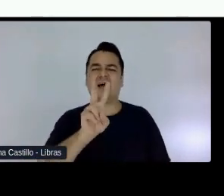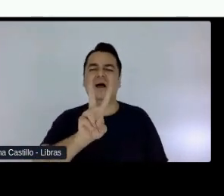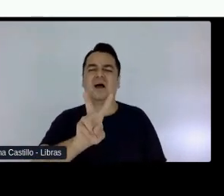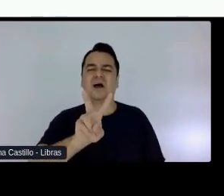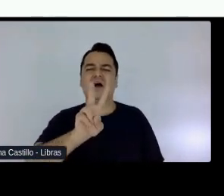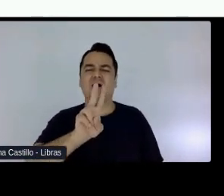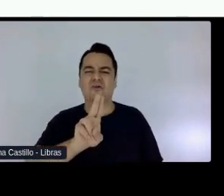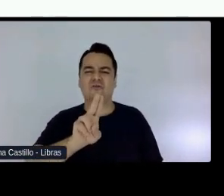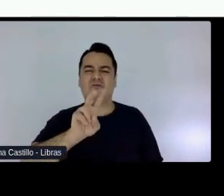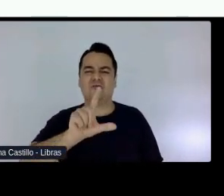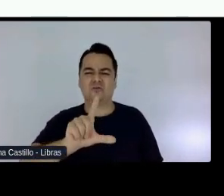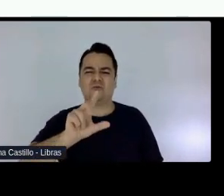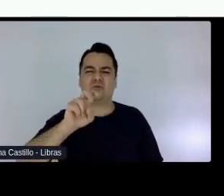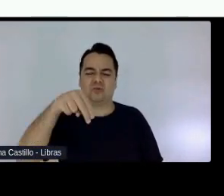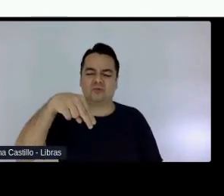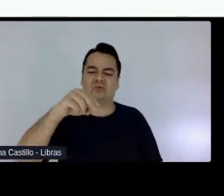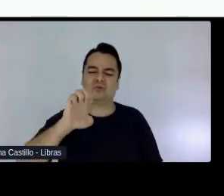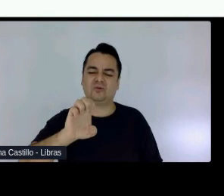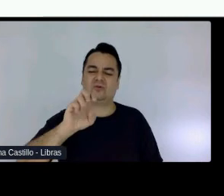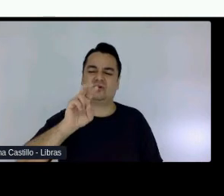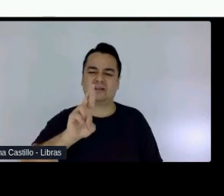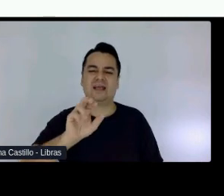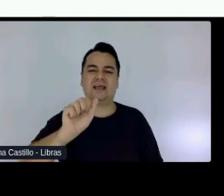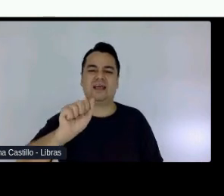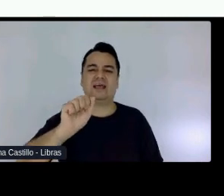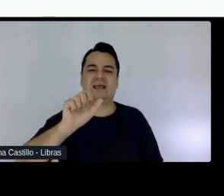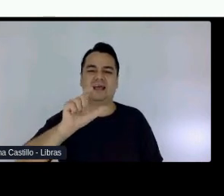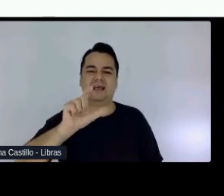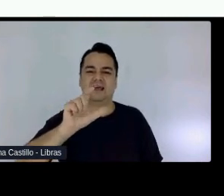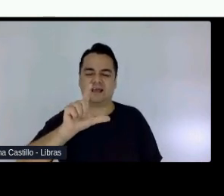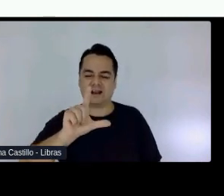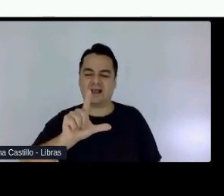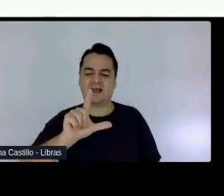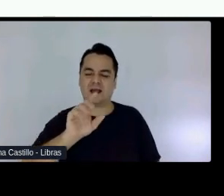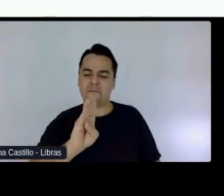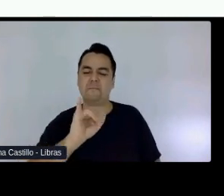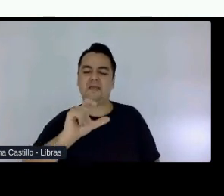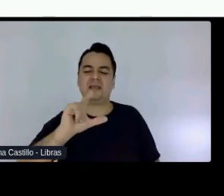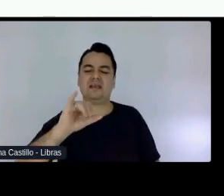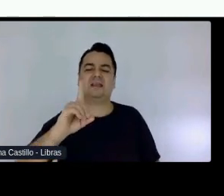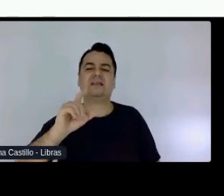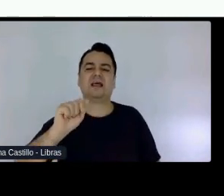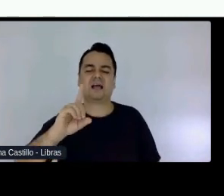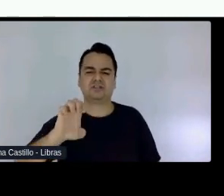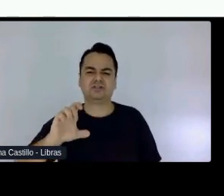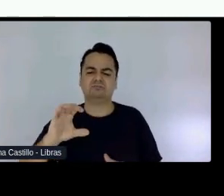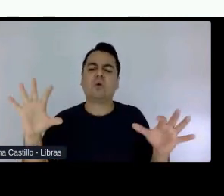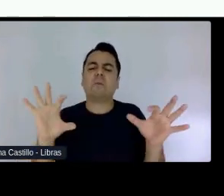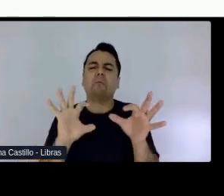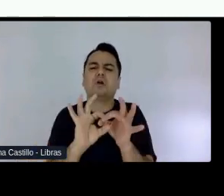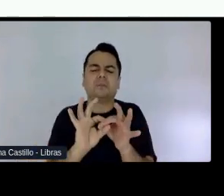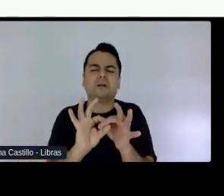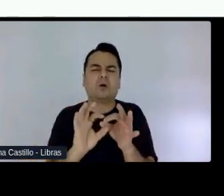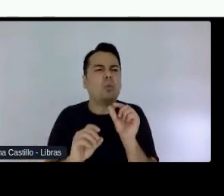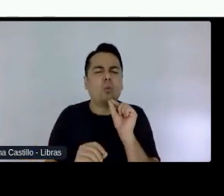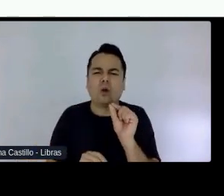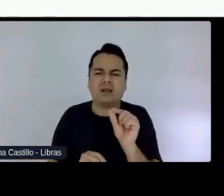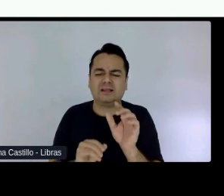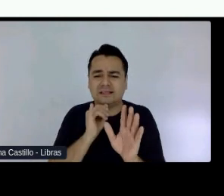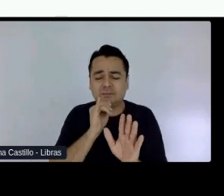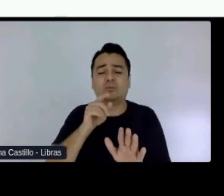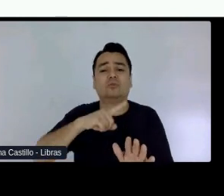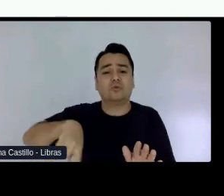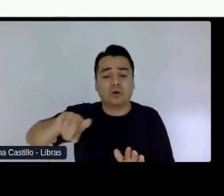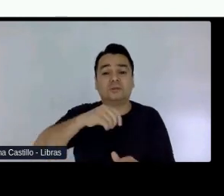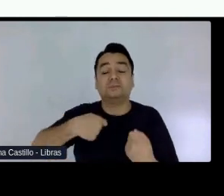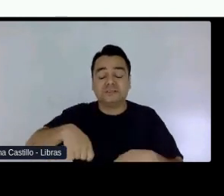Vulnerabilidade. Mas reconhecer a vulnerabilidade que nós temos é extremamente importante.